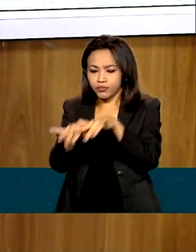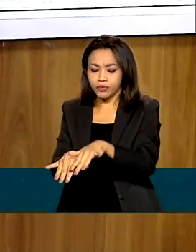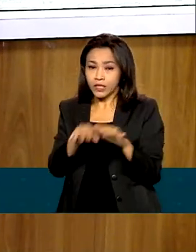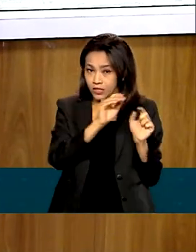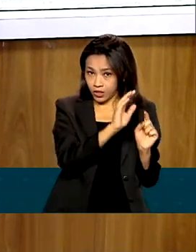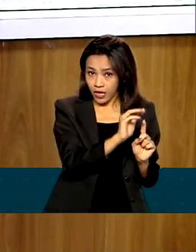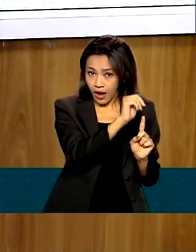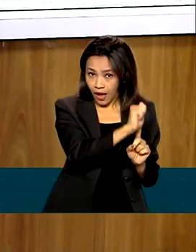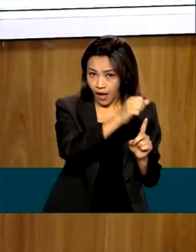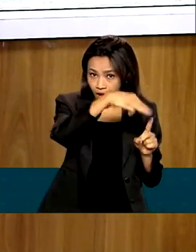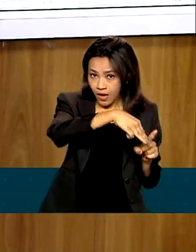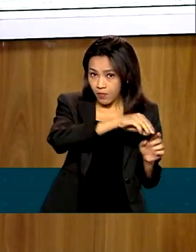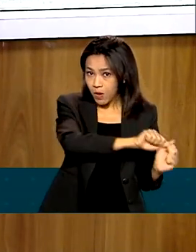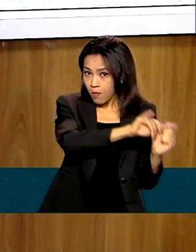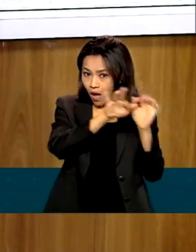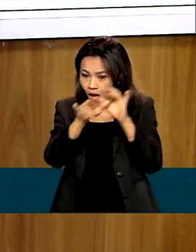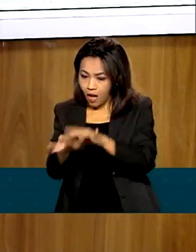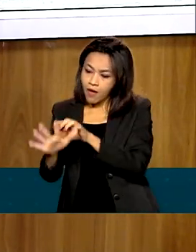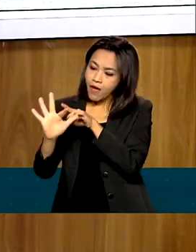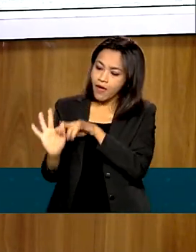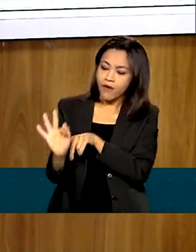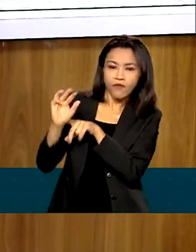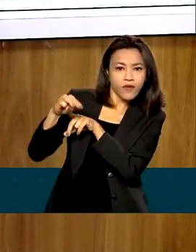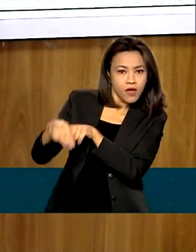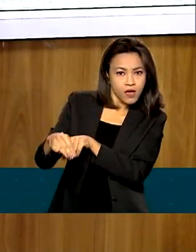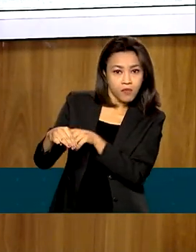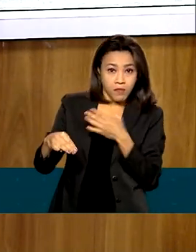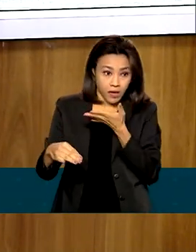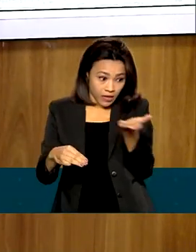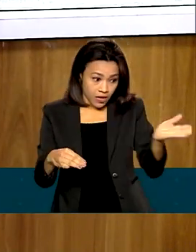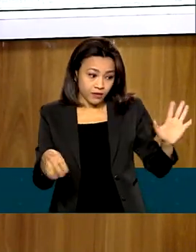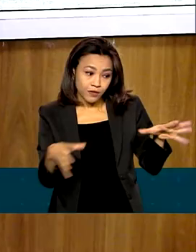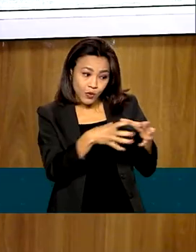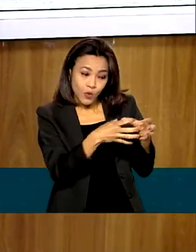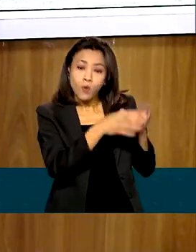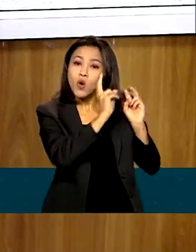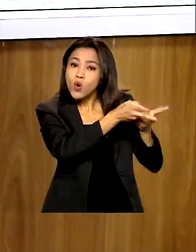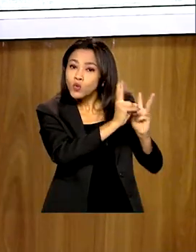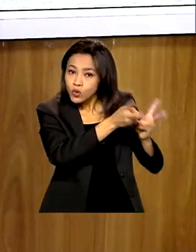dando oportunidade para esse Pioneiros continuarem a prestar seu serviço que levanta população